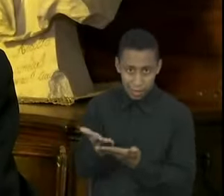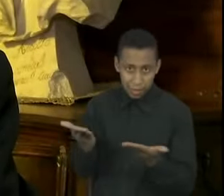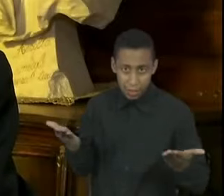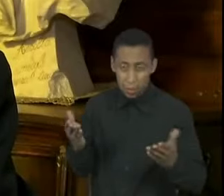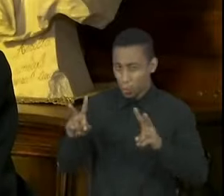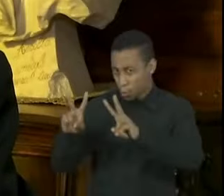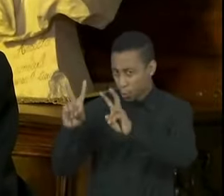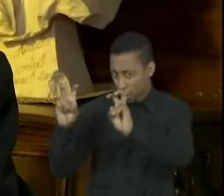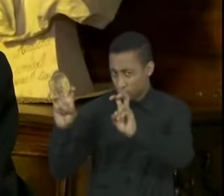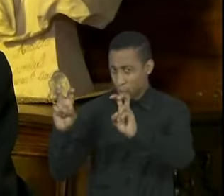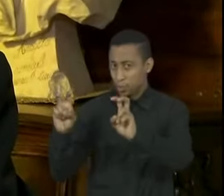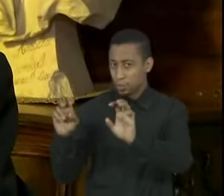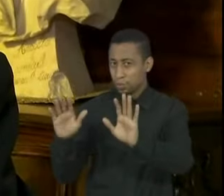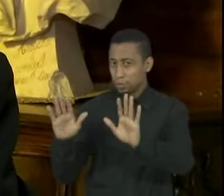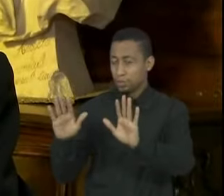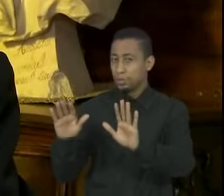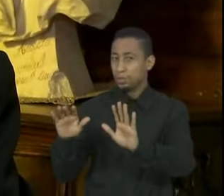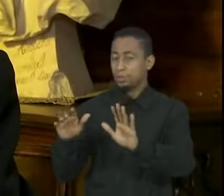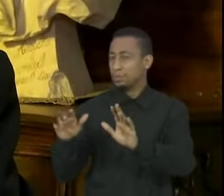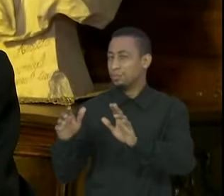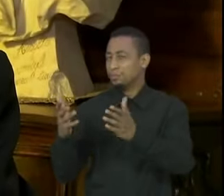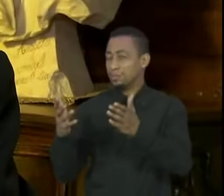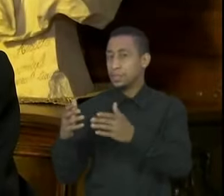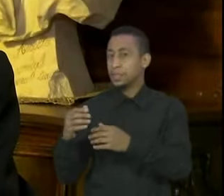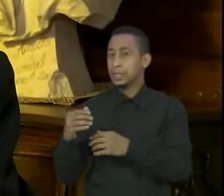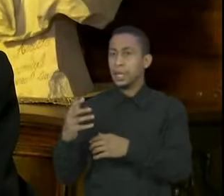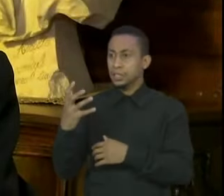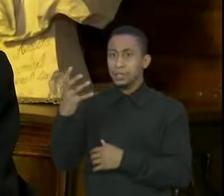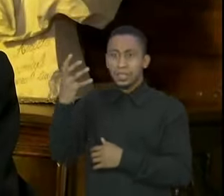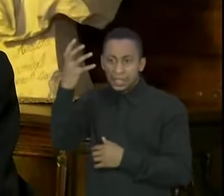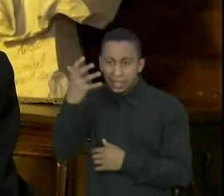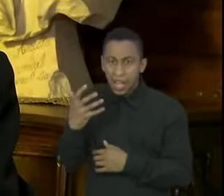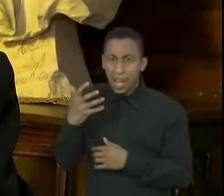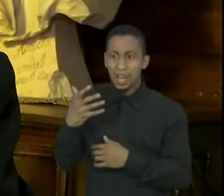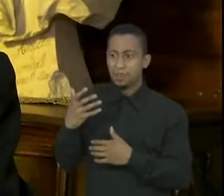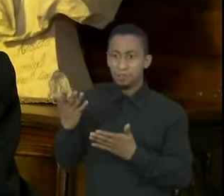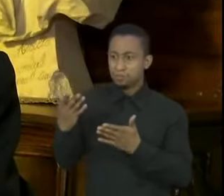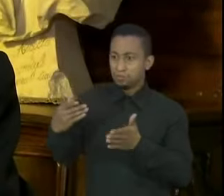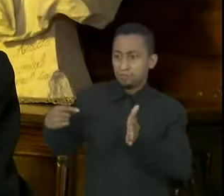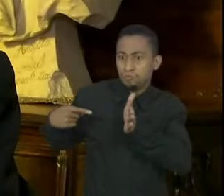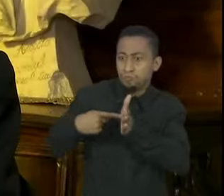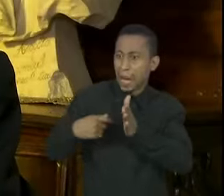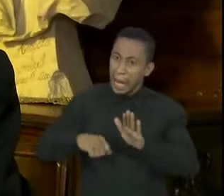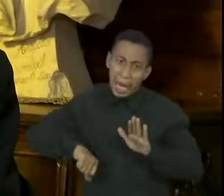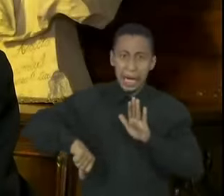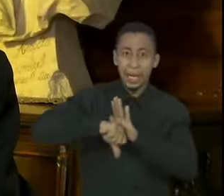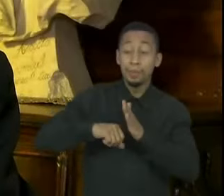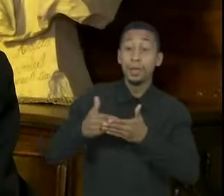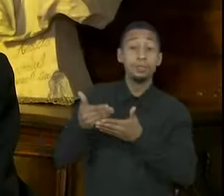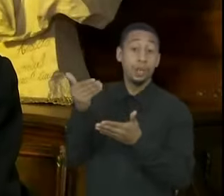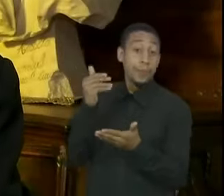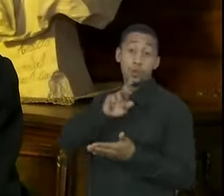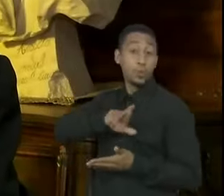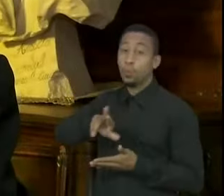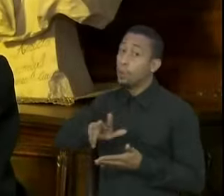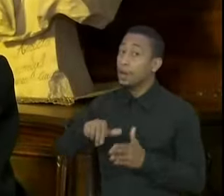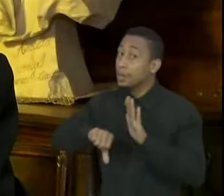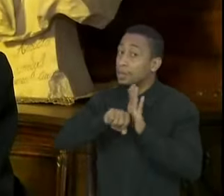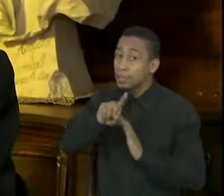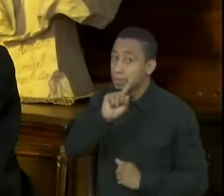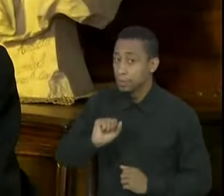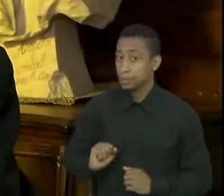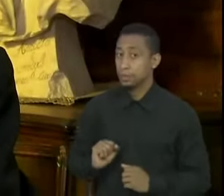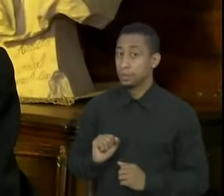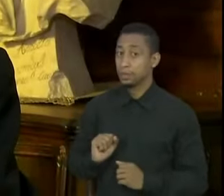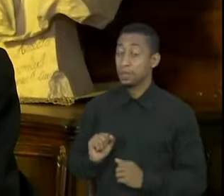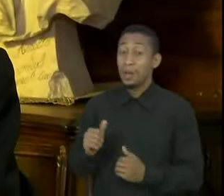que hoje são levadas assim muito a sério o passado não era da mesma forma verbal do que existe um conjunto de um ambiente que